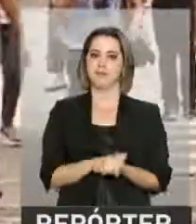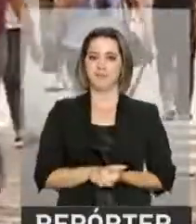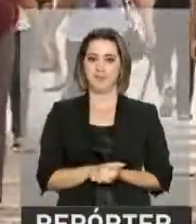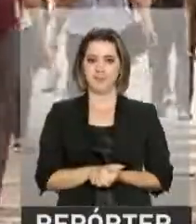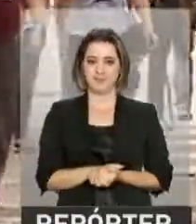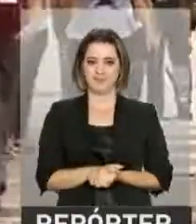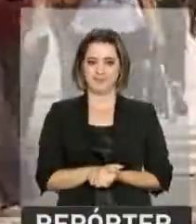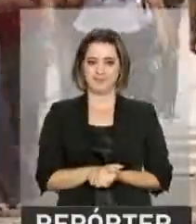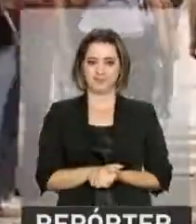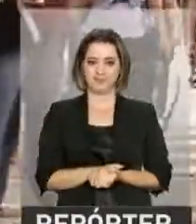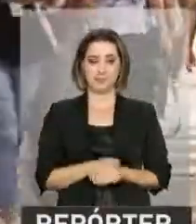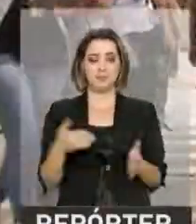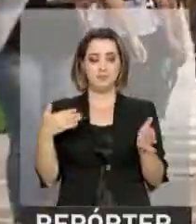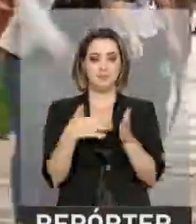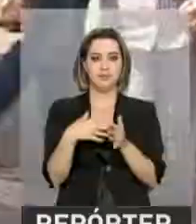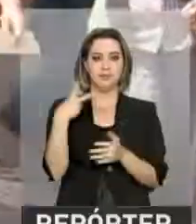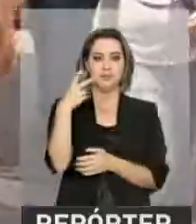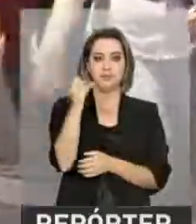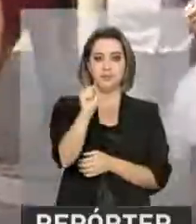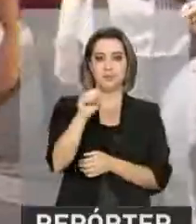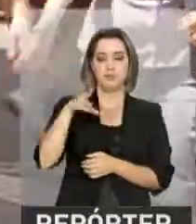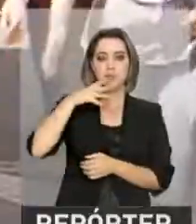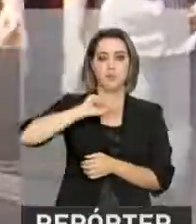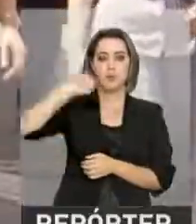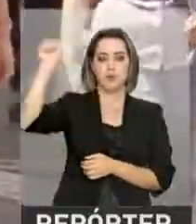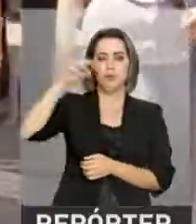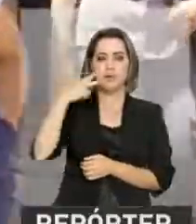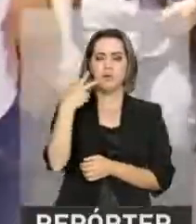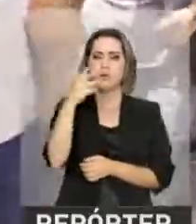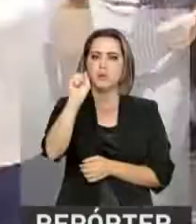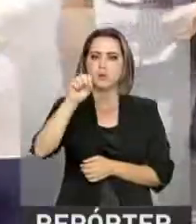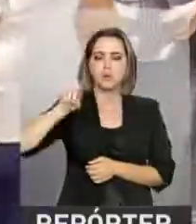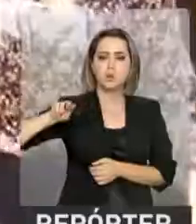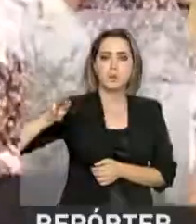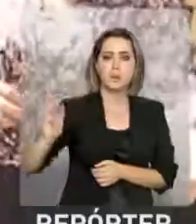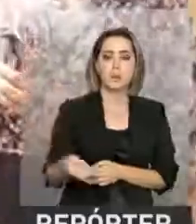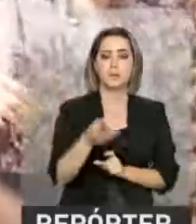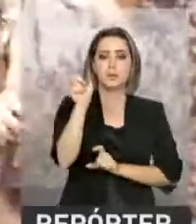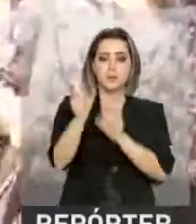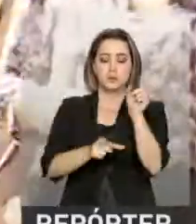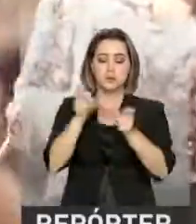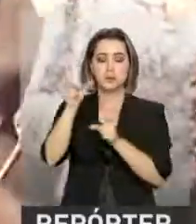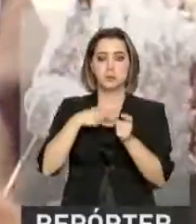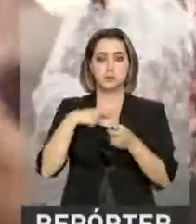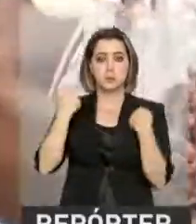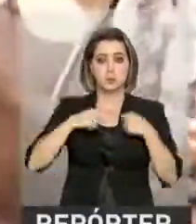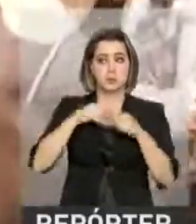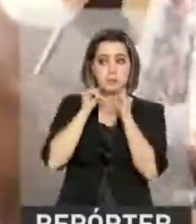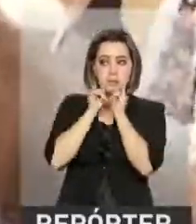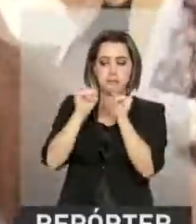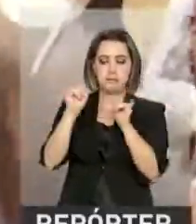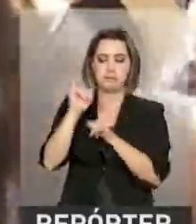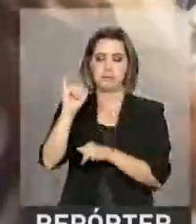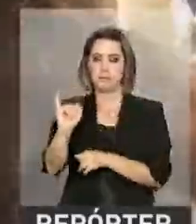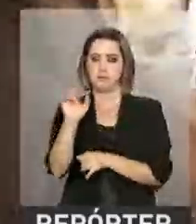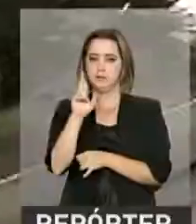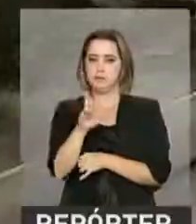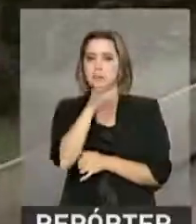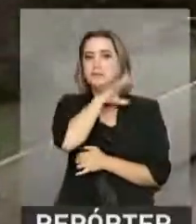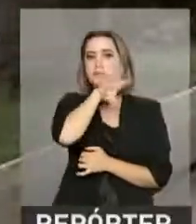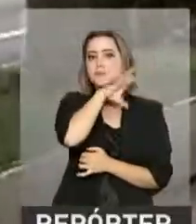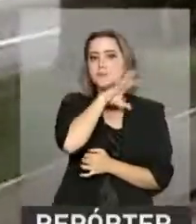Até o dia 28 de abril, 28 milhões e 300 mil contribuintes devem prestar contas à Receita Federal. É o imposto de